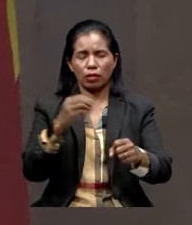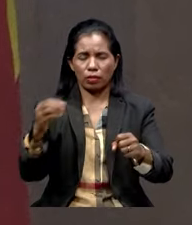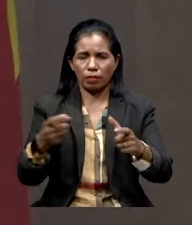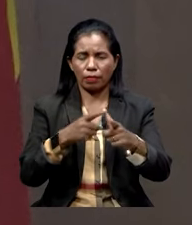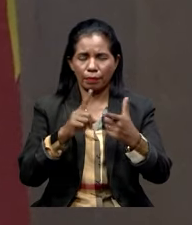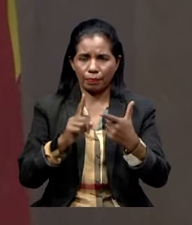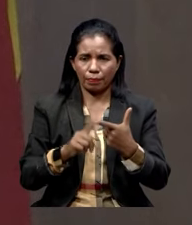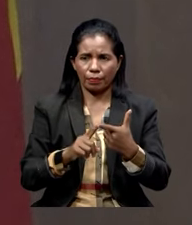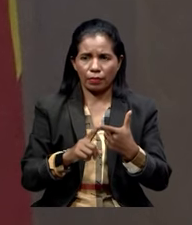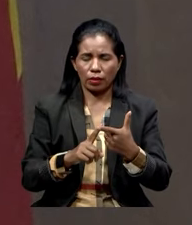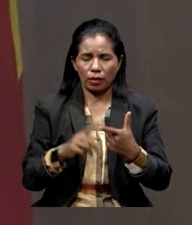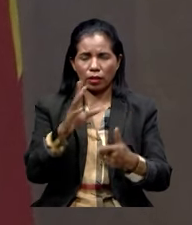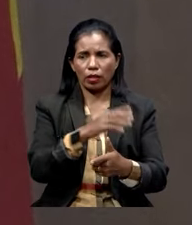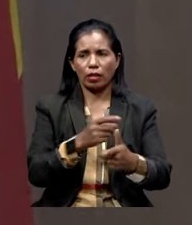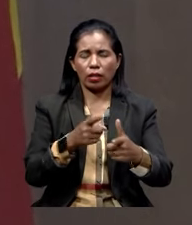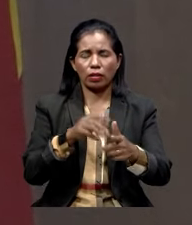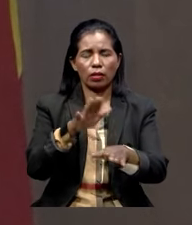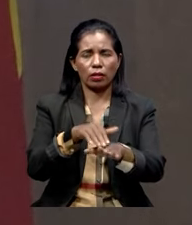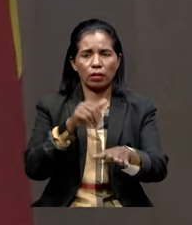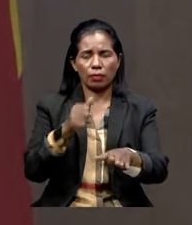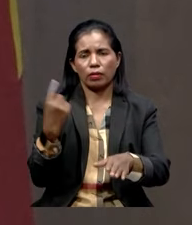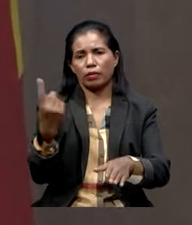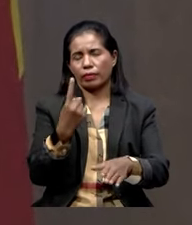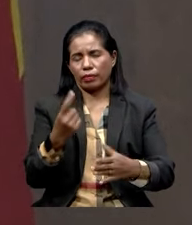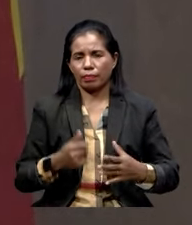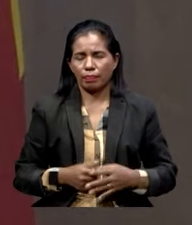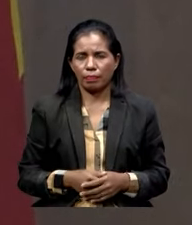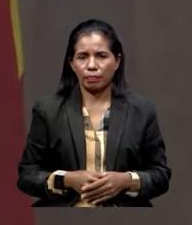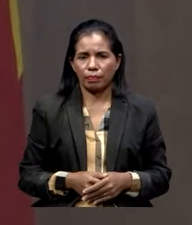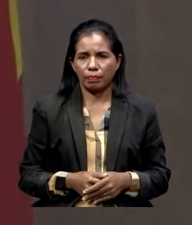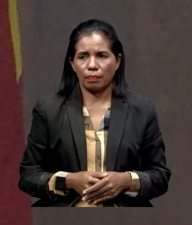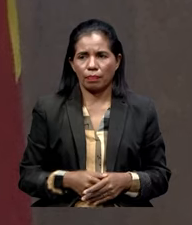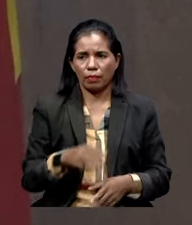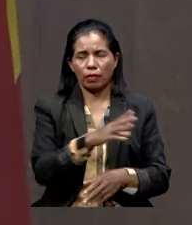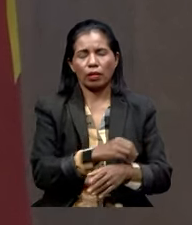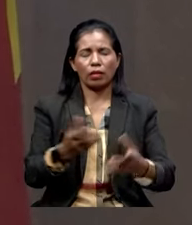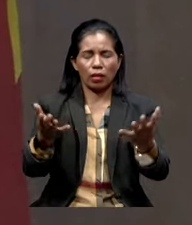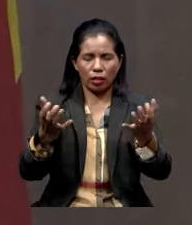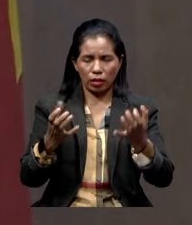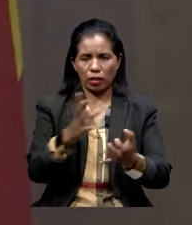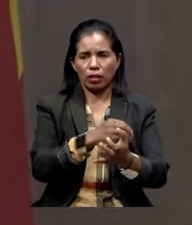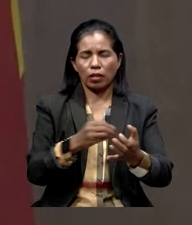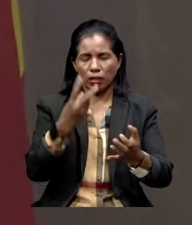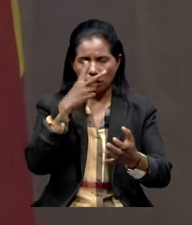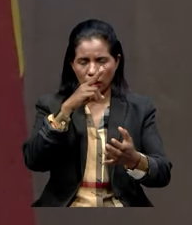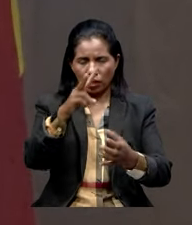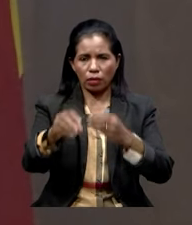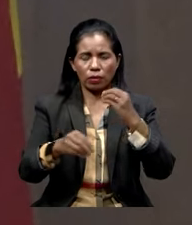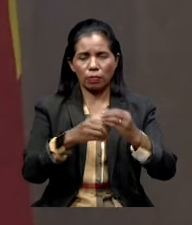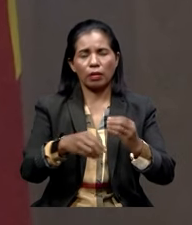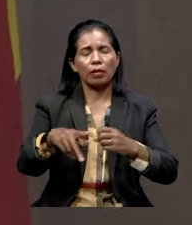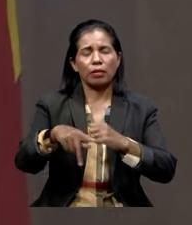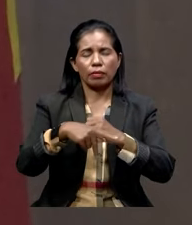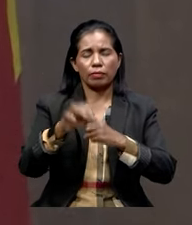perdidas, as famílias afetadas para sempre. Não podemos esquecer o papel da frente armada,